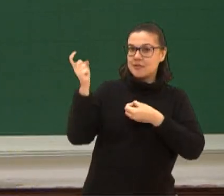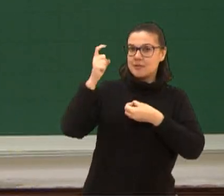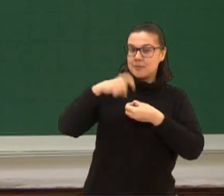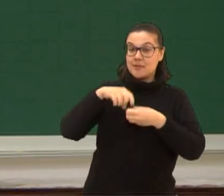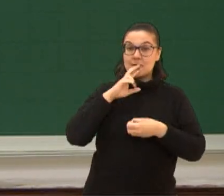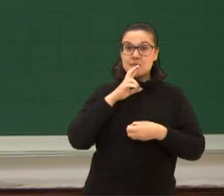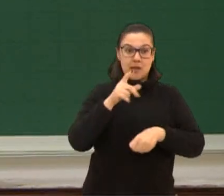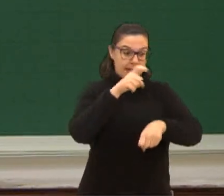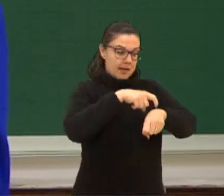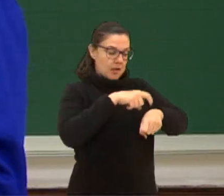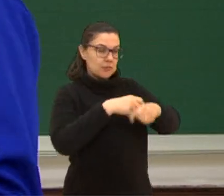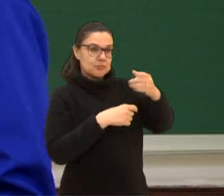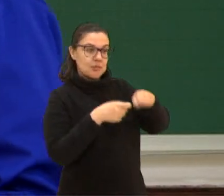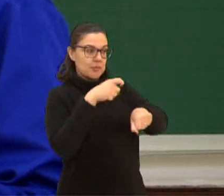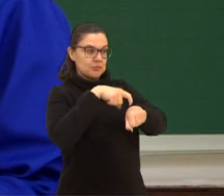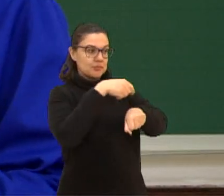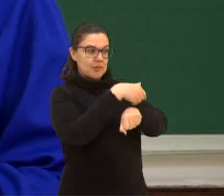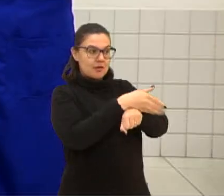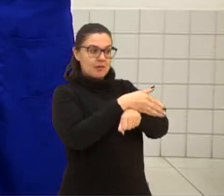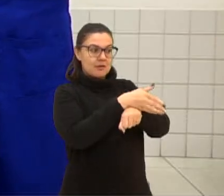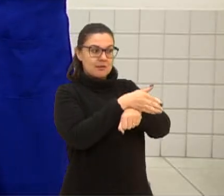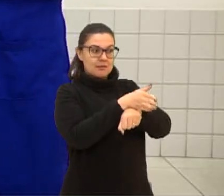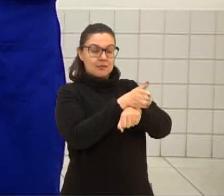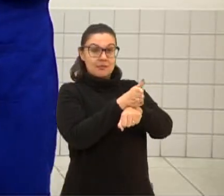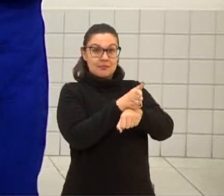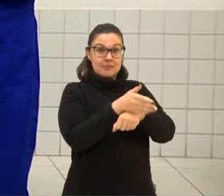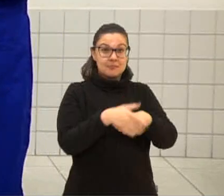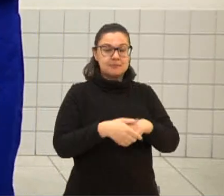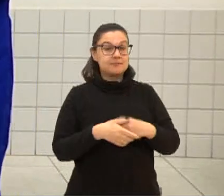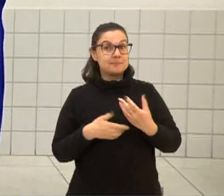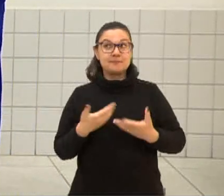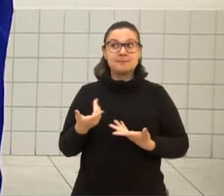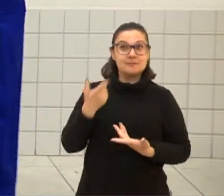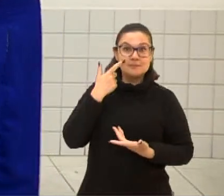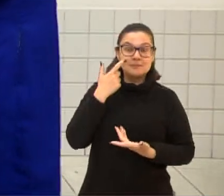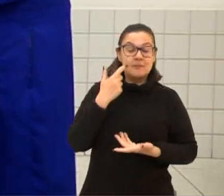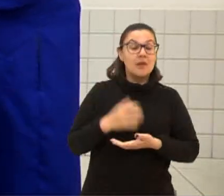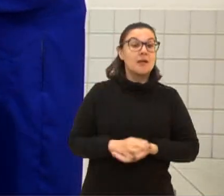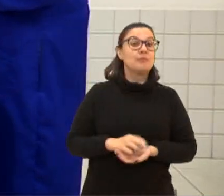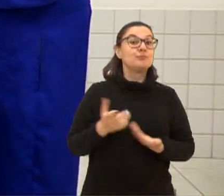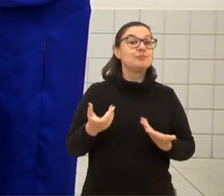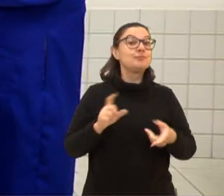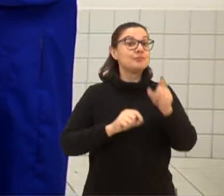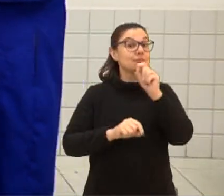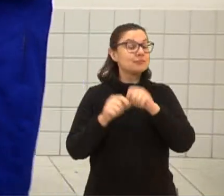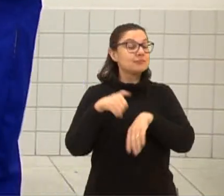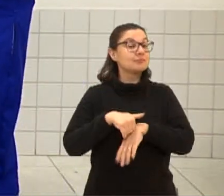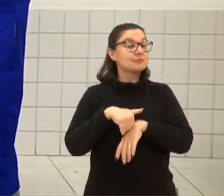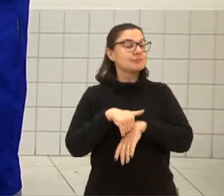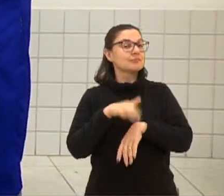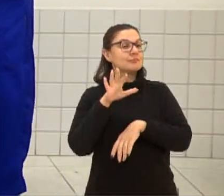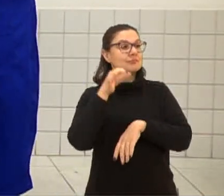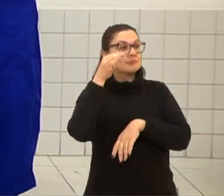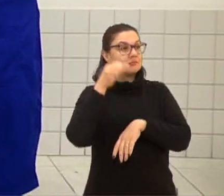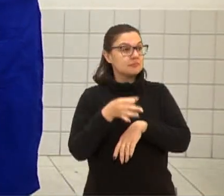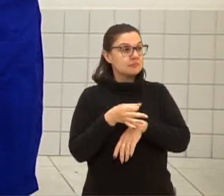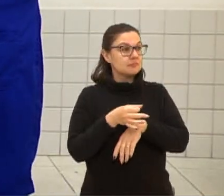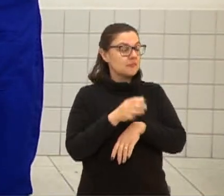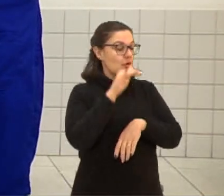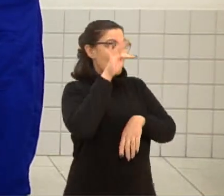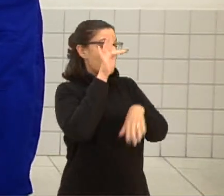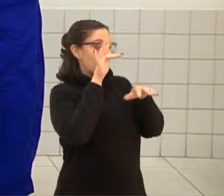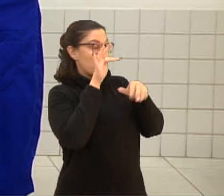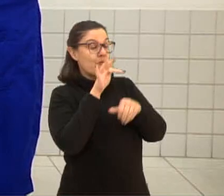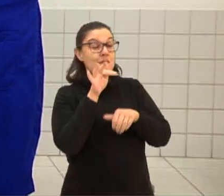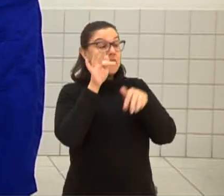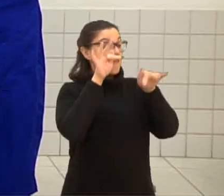Tá a resposta. acabando já o tempo, responda aí, gente. Vamos ver, quem será que vai acertar essa, hein, Bruno? Enquanto não fecha o tempo, vou mandar um oi